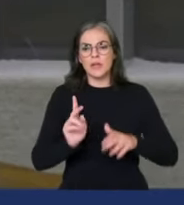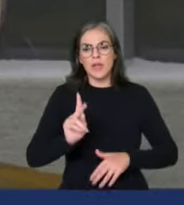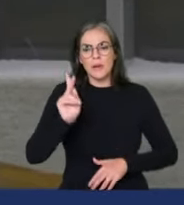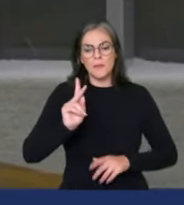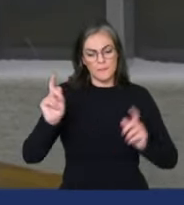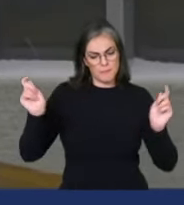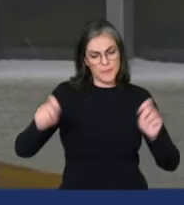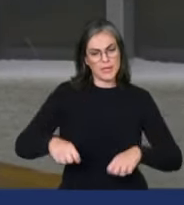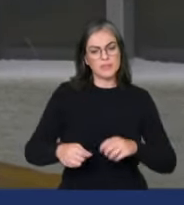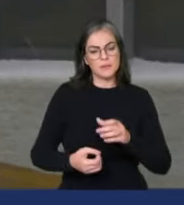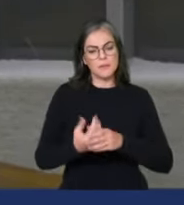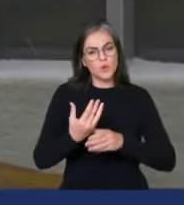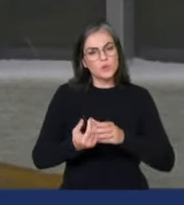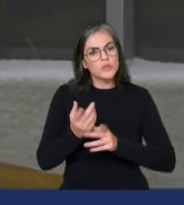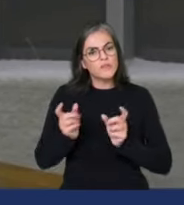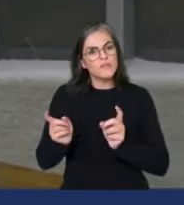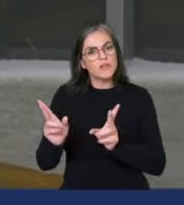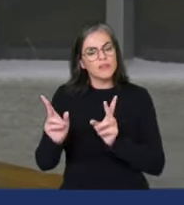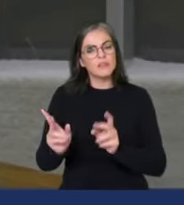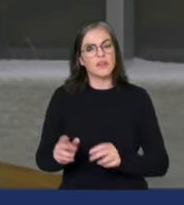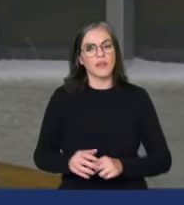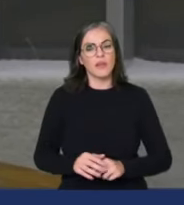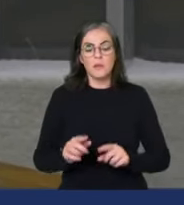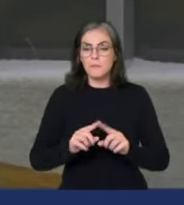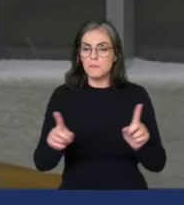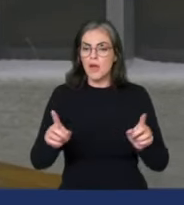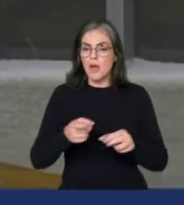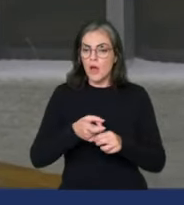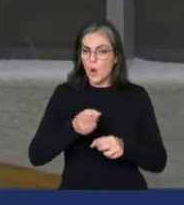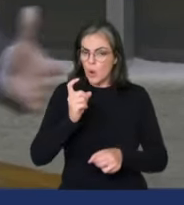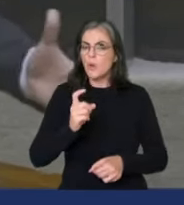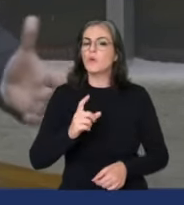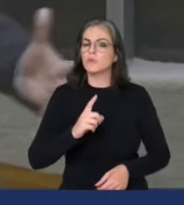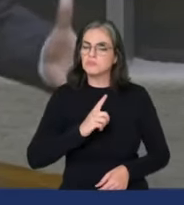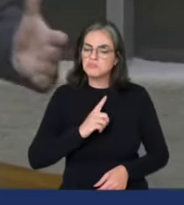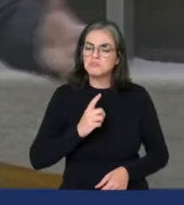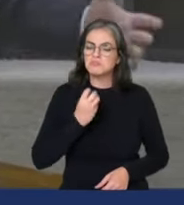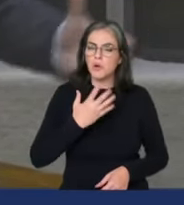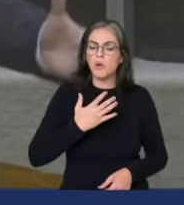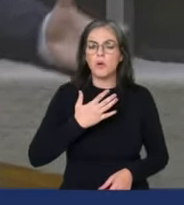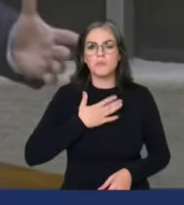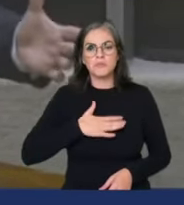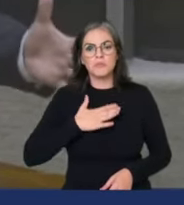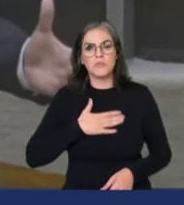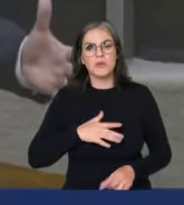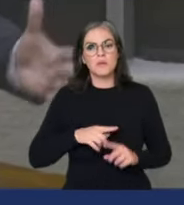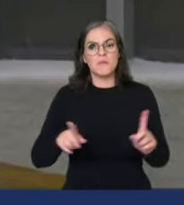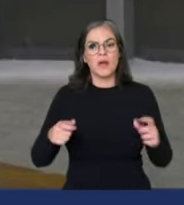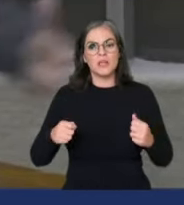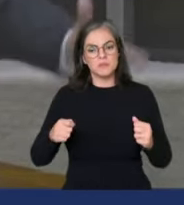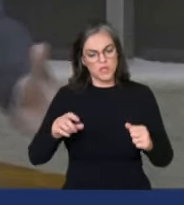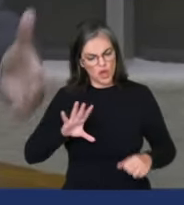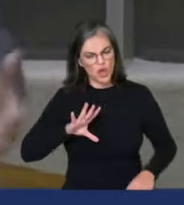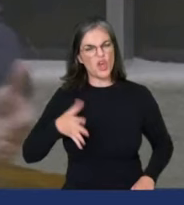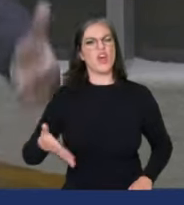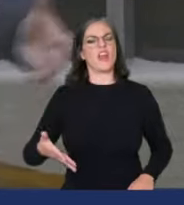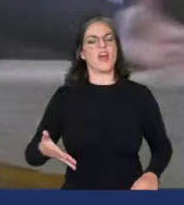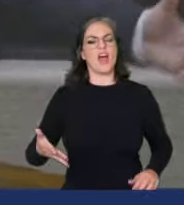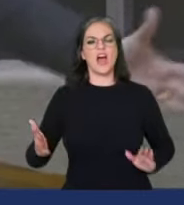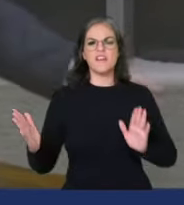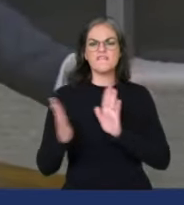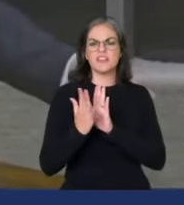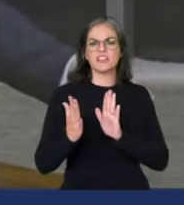vender, e com lucro para os seus acionistas, com lucro. Agora tem que ter coragem para peitar isso. Tem que ter coragem para